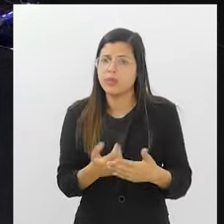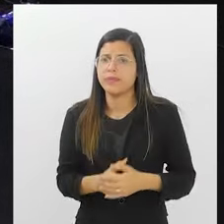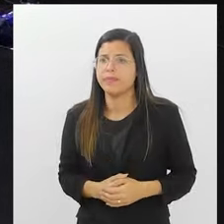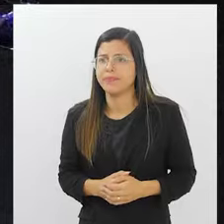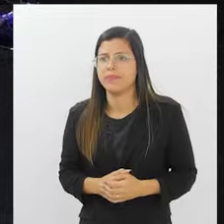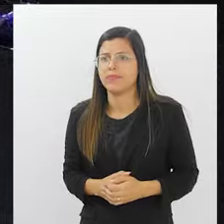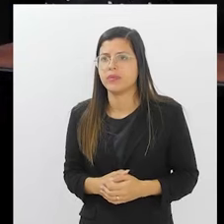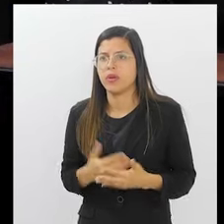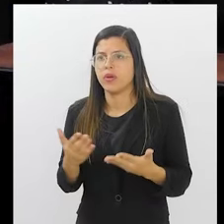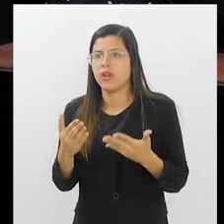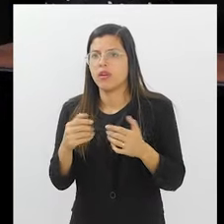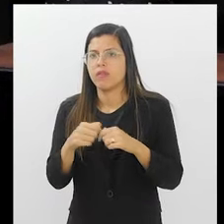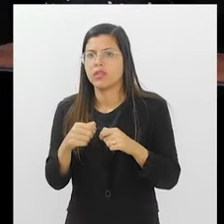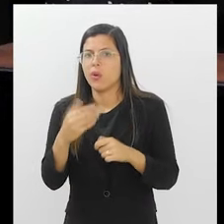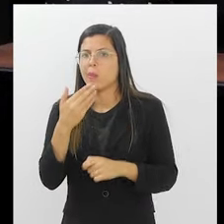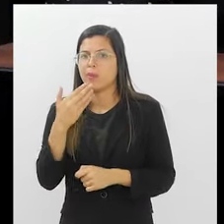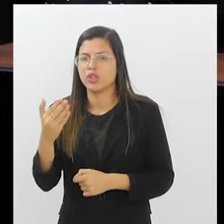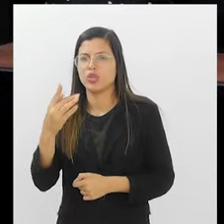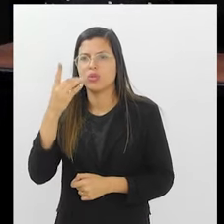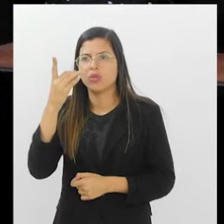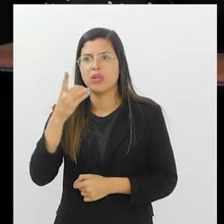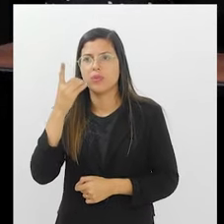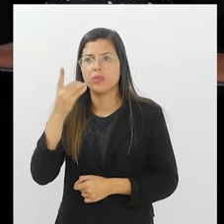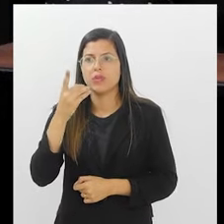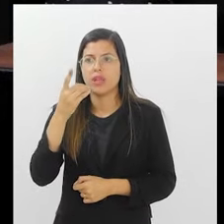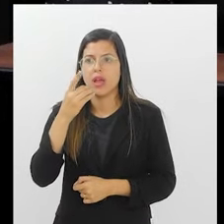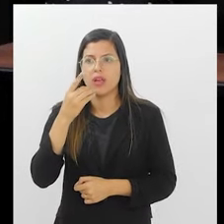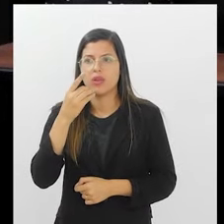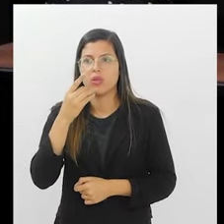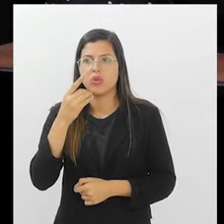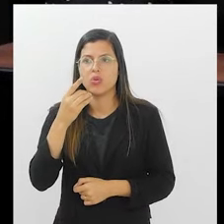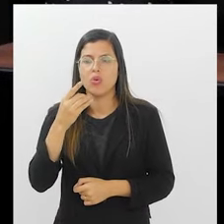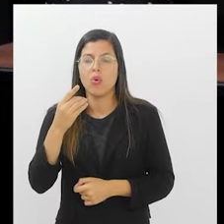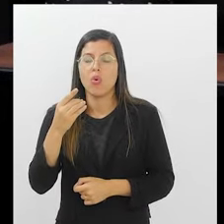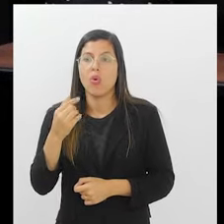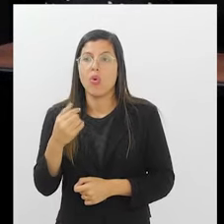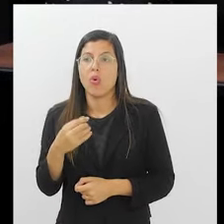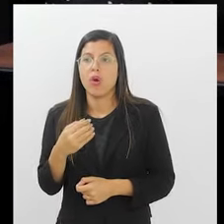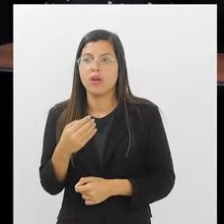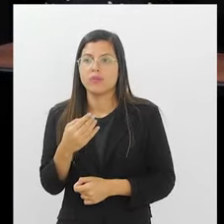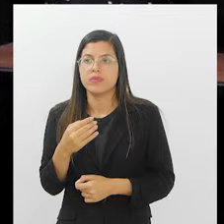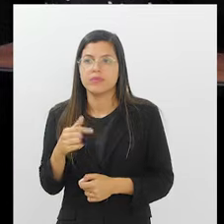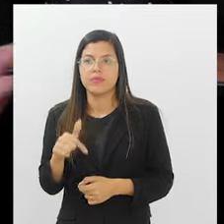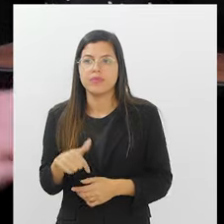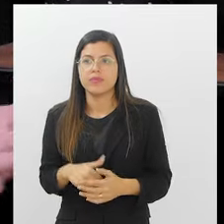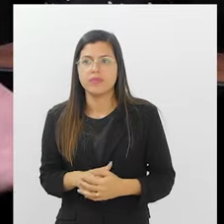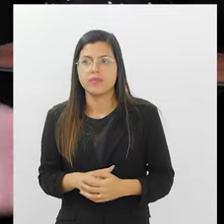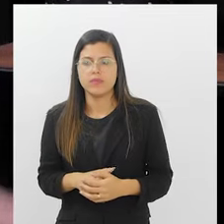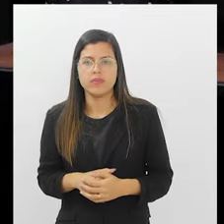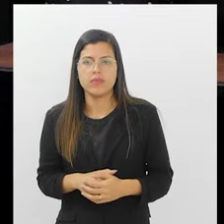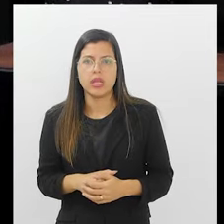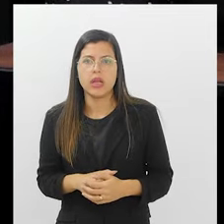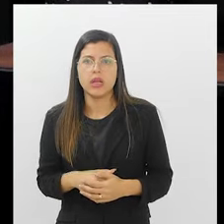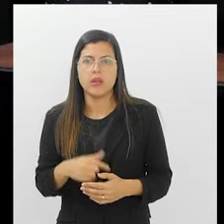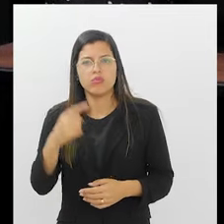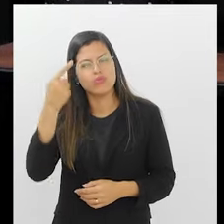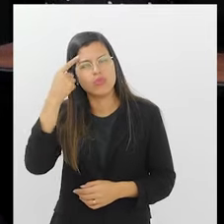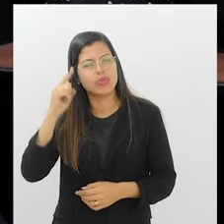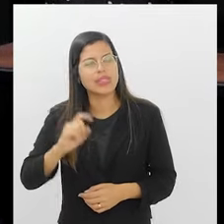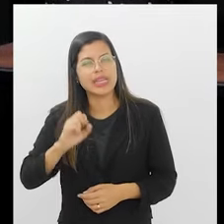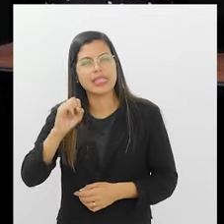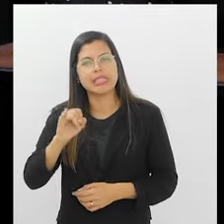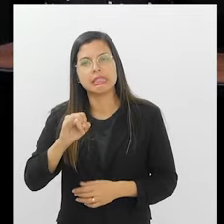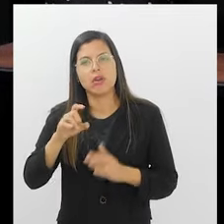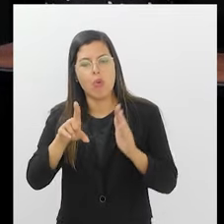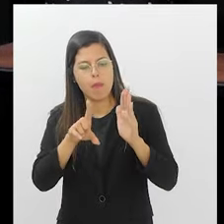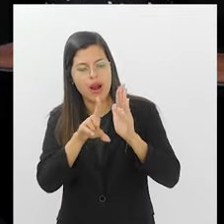fazer um pedido aqui ao deputado. A minha ignorância não me permite dizer, provavelmente deve ser federal, se uma determinada